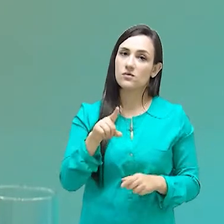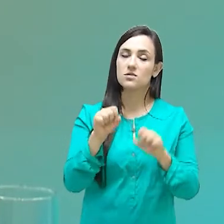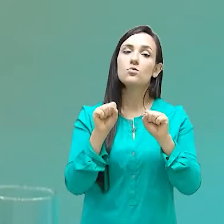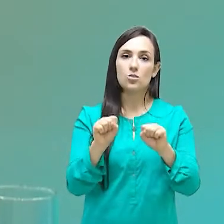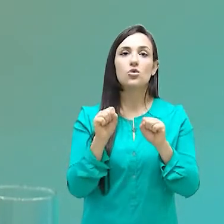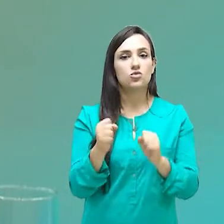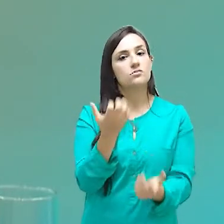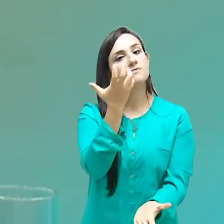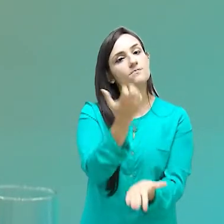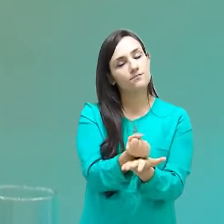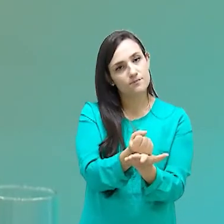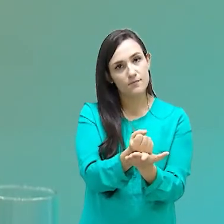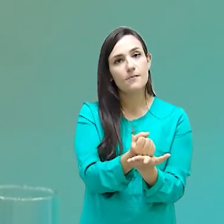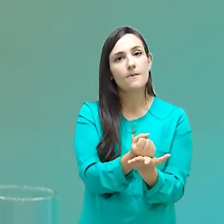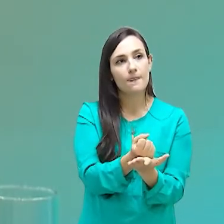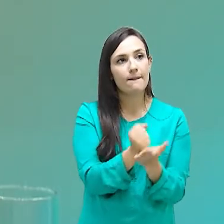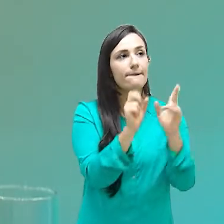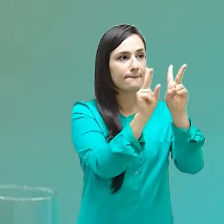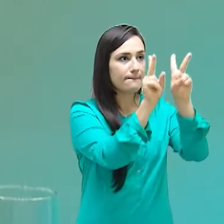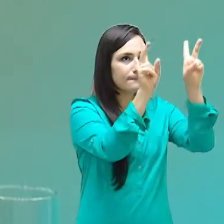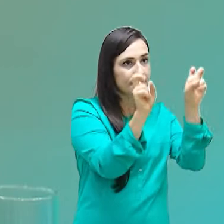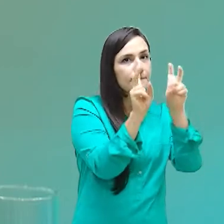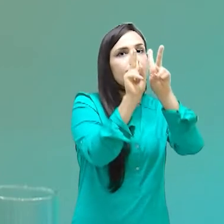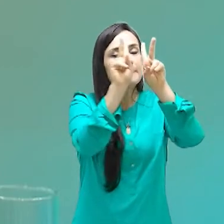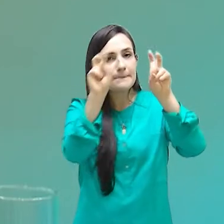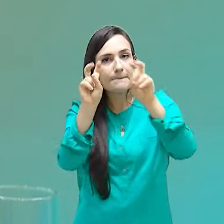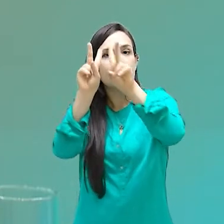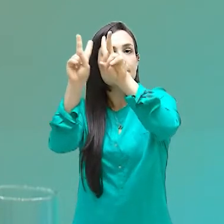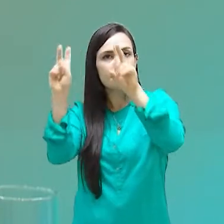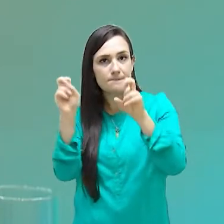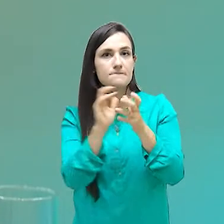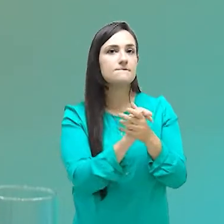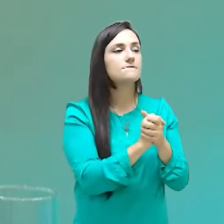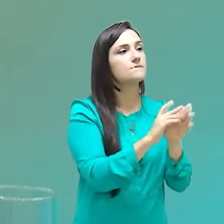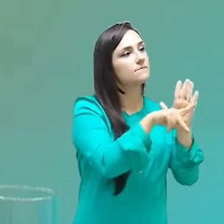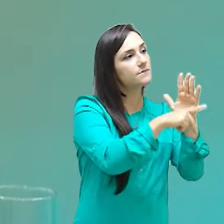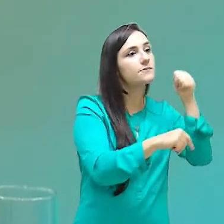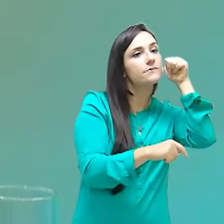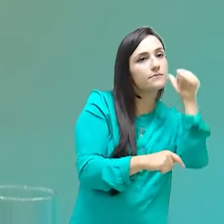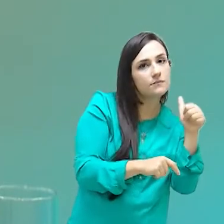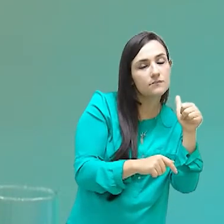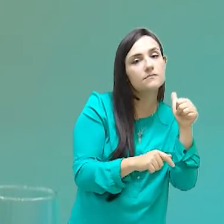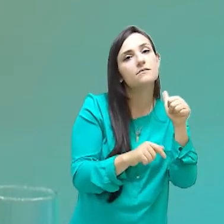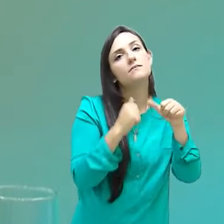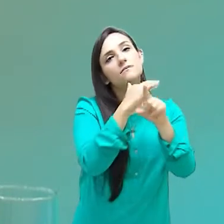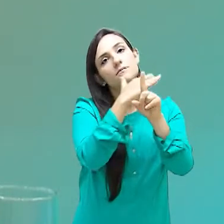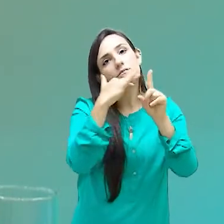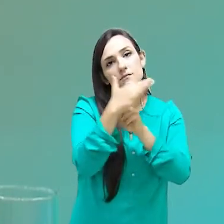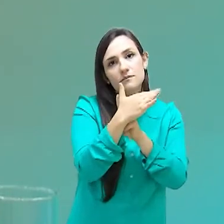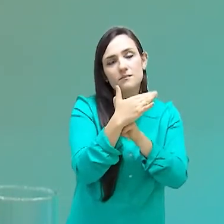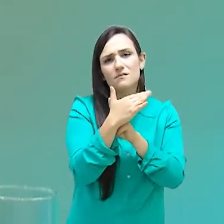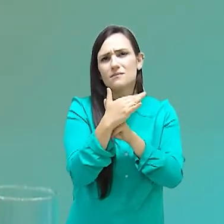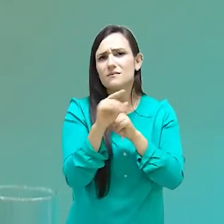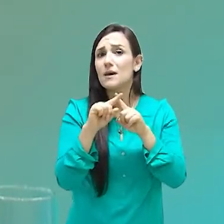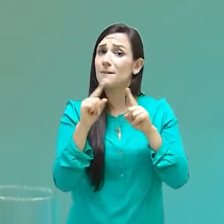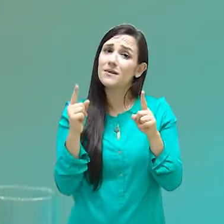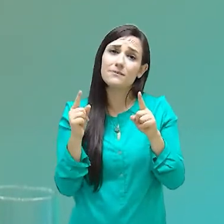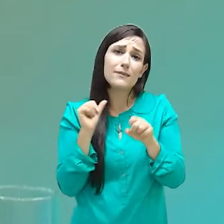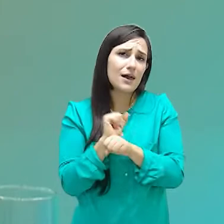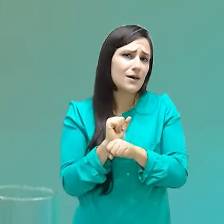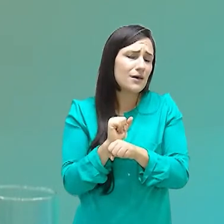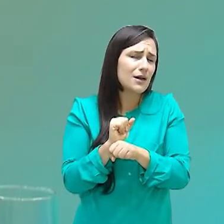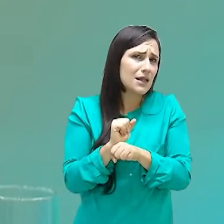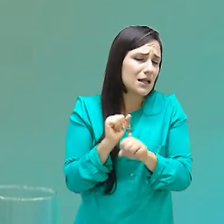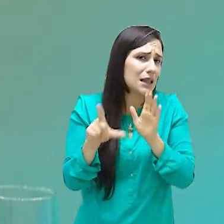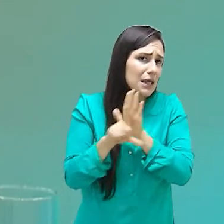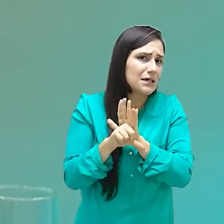o download disso por áreas temáticas, seja proteção às mulheres, tributárias, ambientais, dos mais diversos, mas as leis